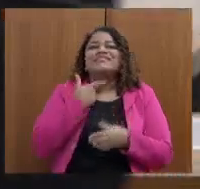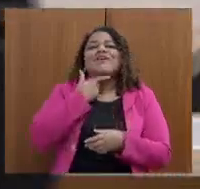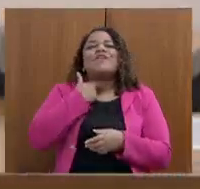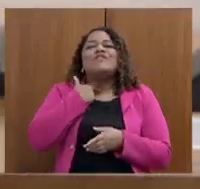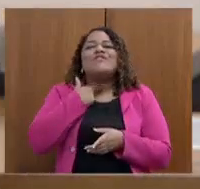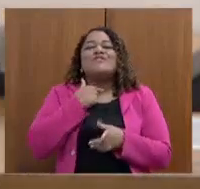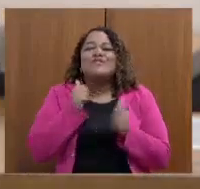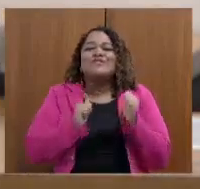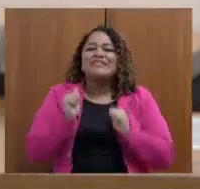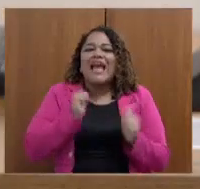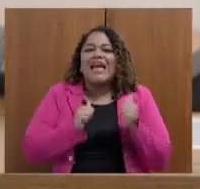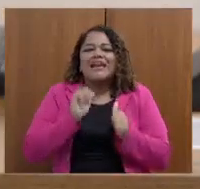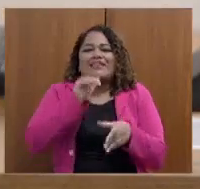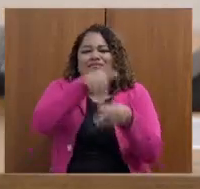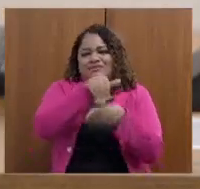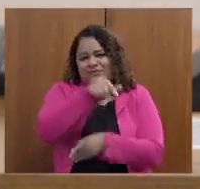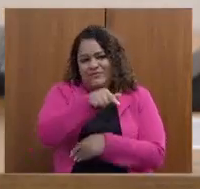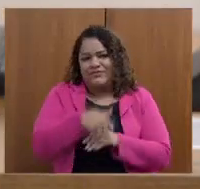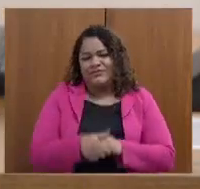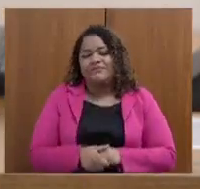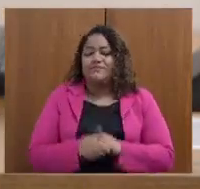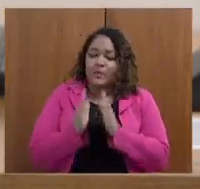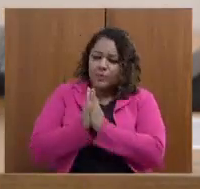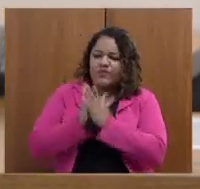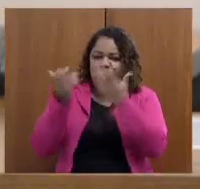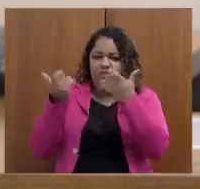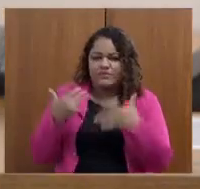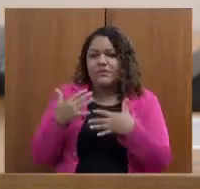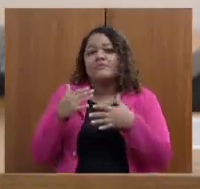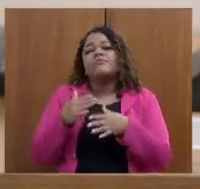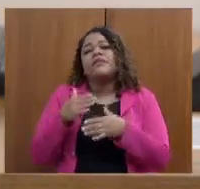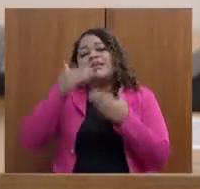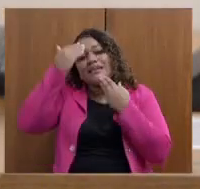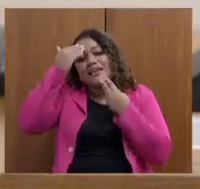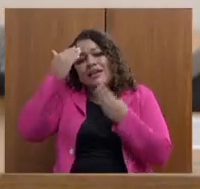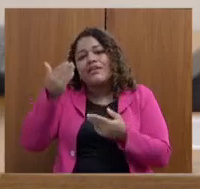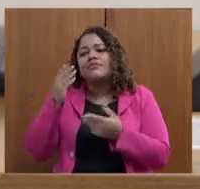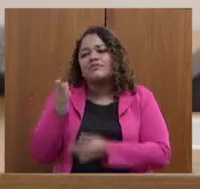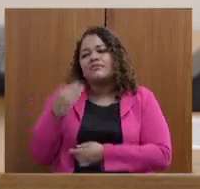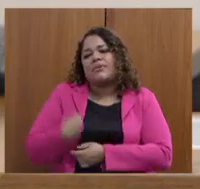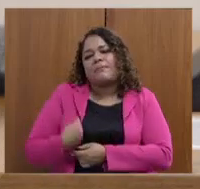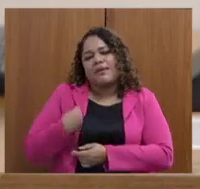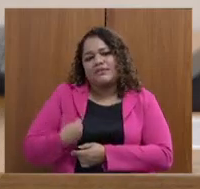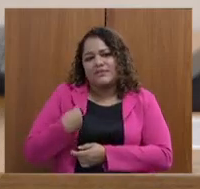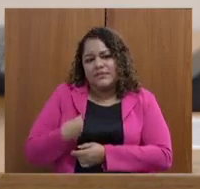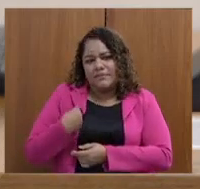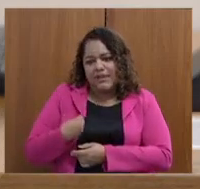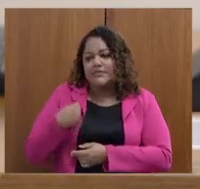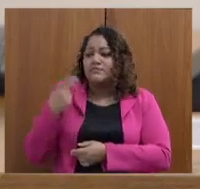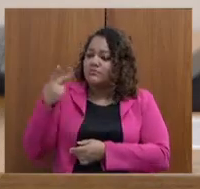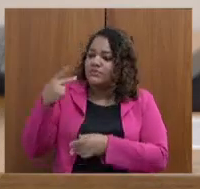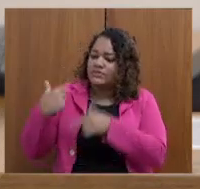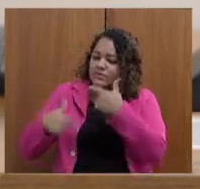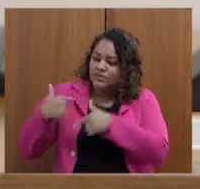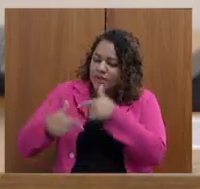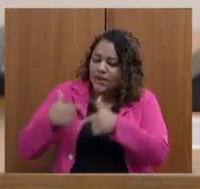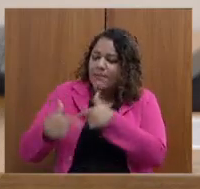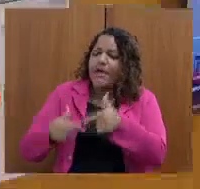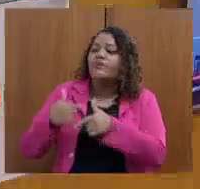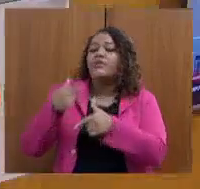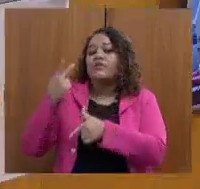e queria que você comentasse isso para a gente ia agradecer aqui pela participação e pelo trabalho seu e da